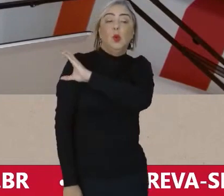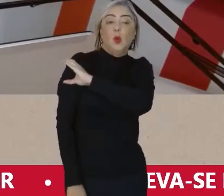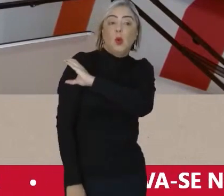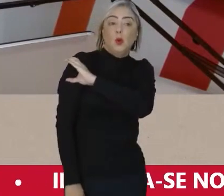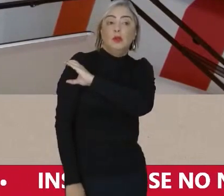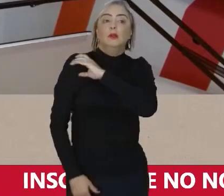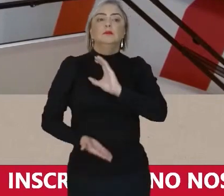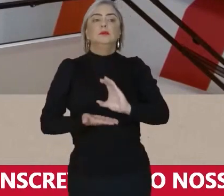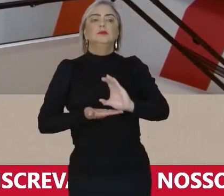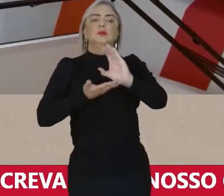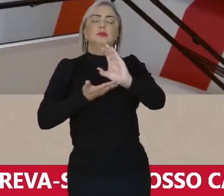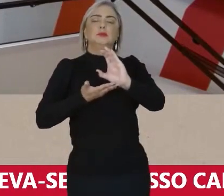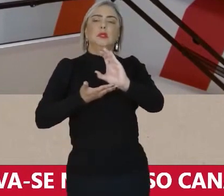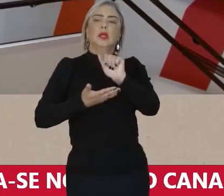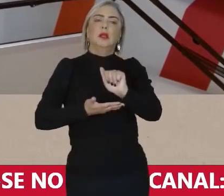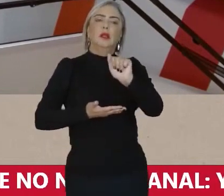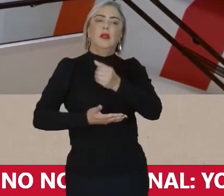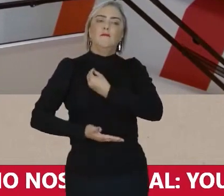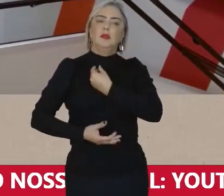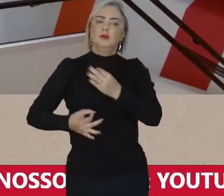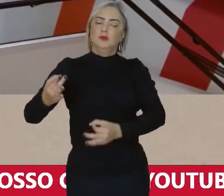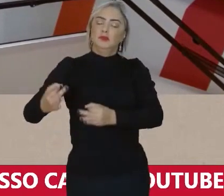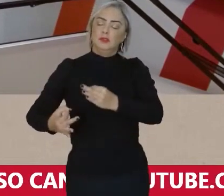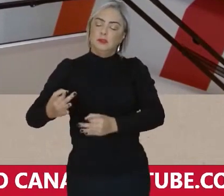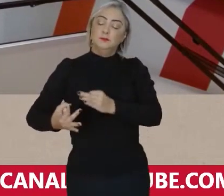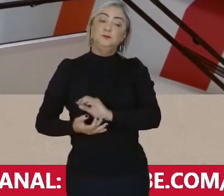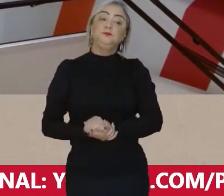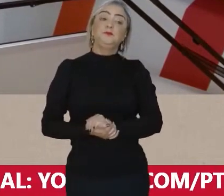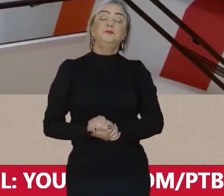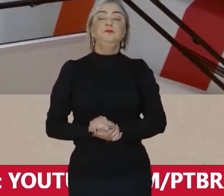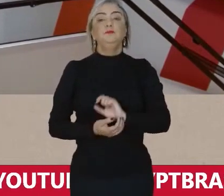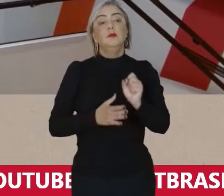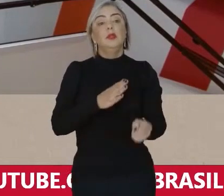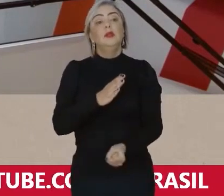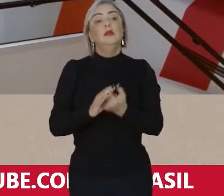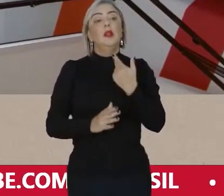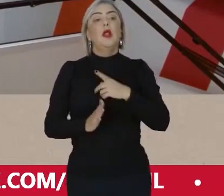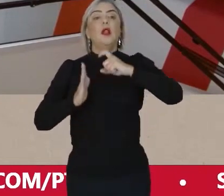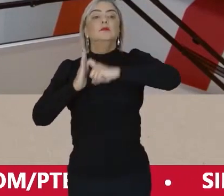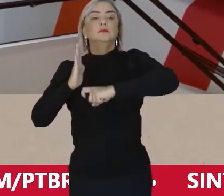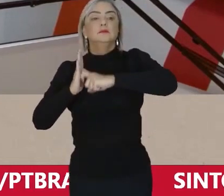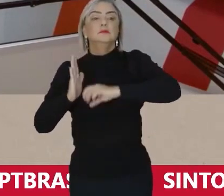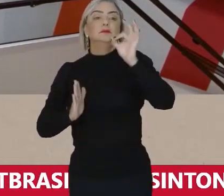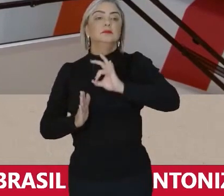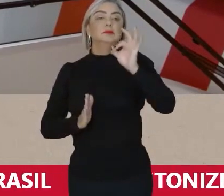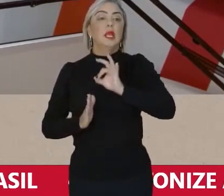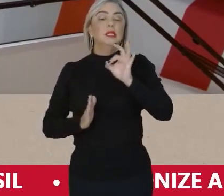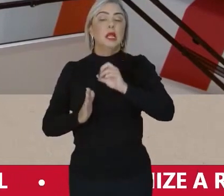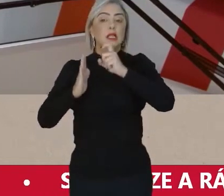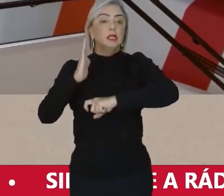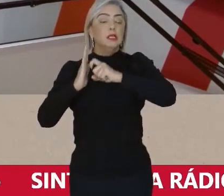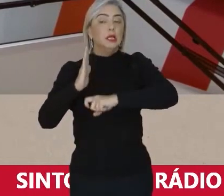nosso conselho, né, da entidade Vida e Justiça, e que criam taxação